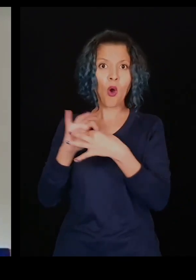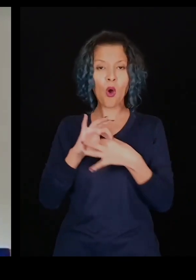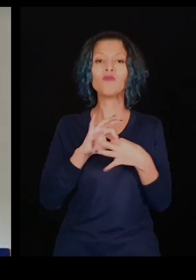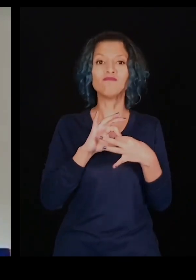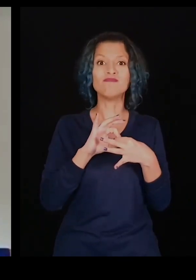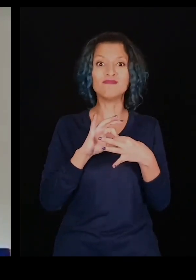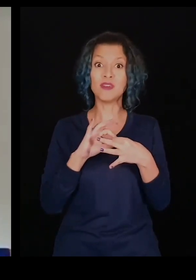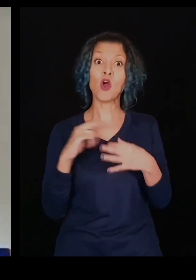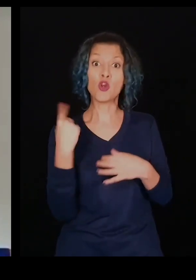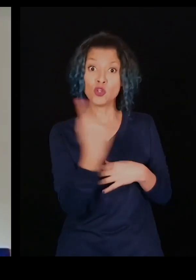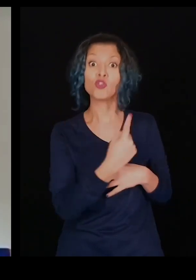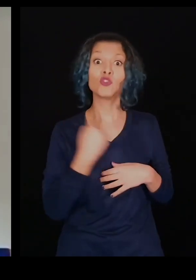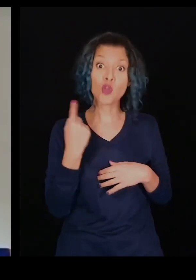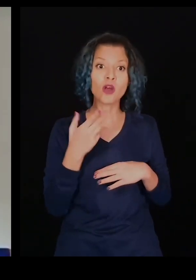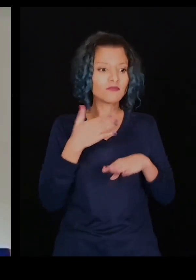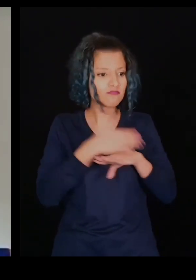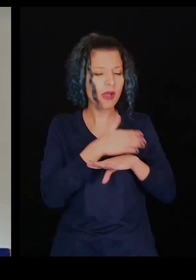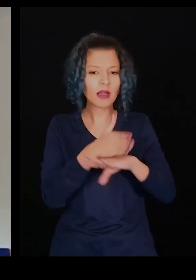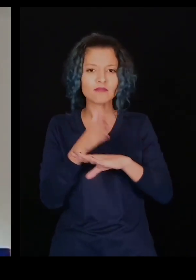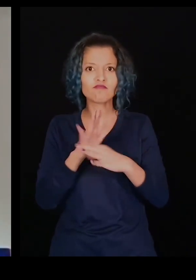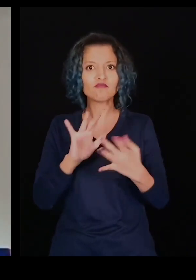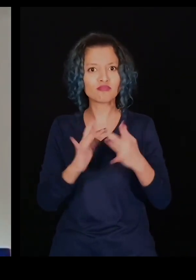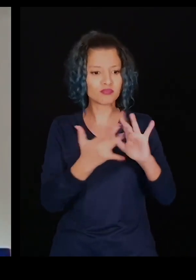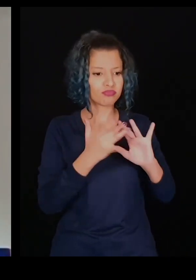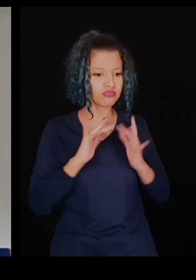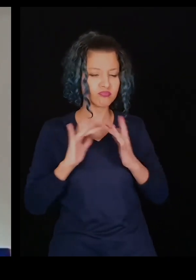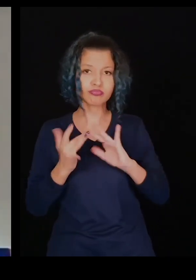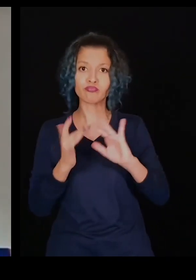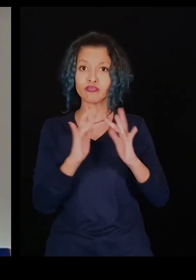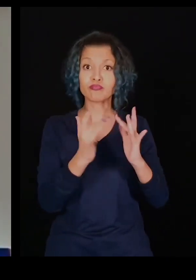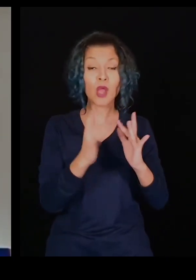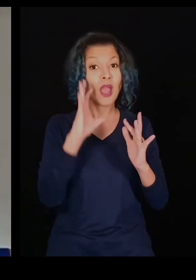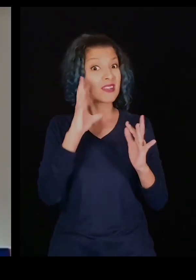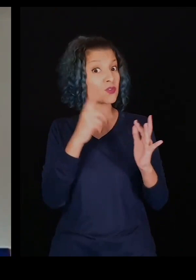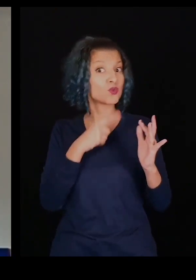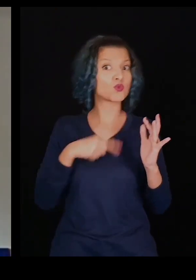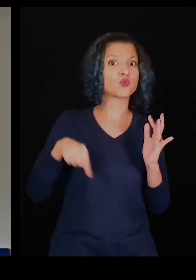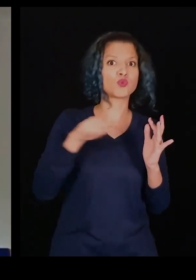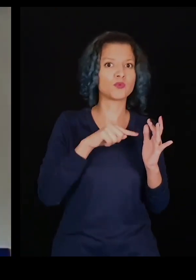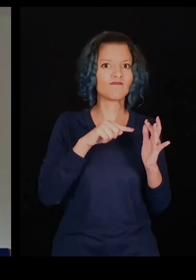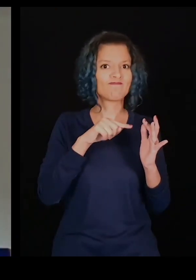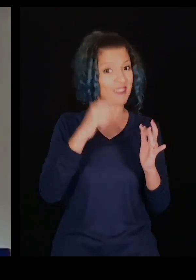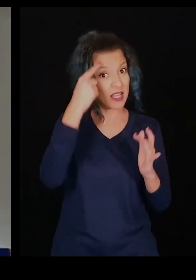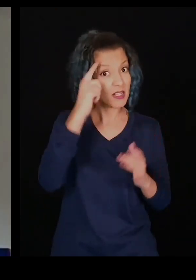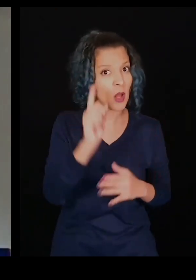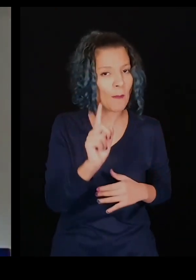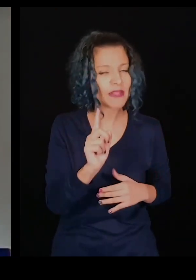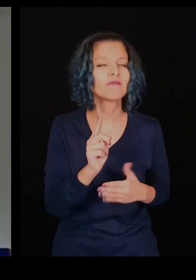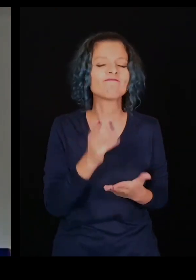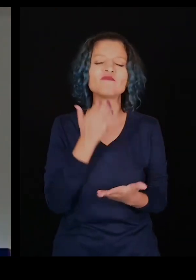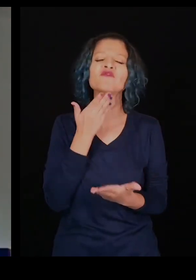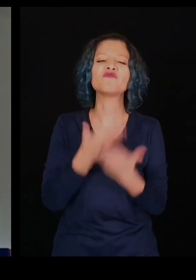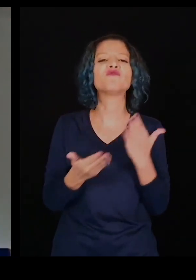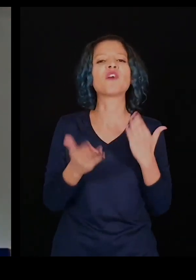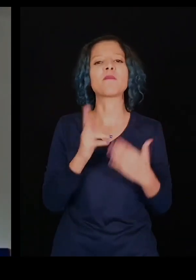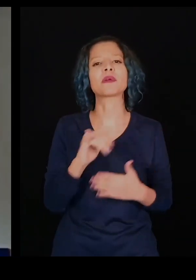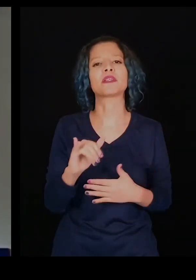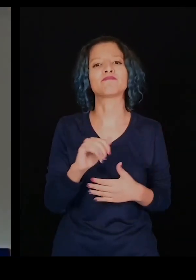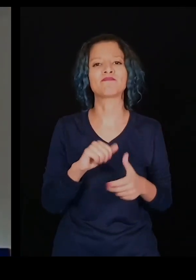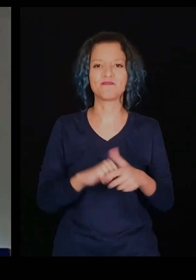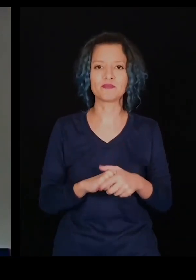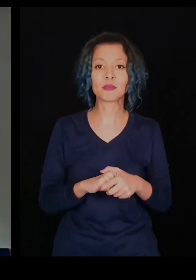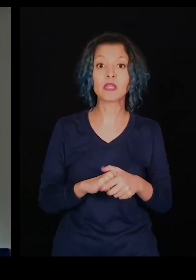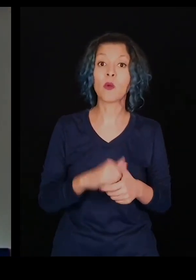participar, a gente vai perder essa questão. Então, é isso. Do ponto de vista pessoal, esse impacto. Eu queria só